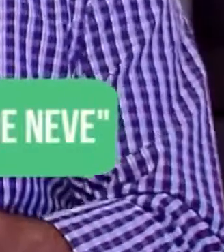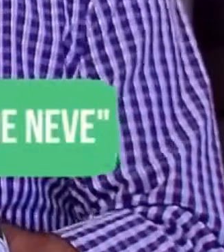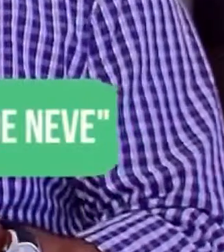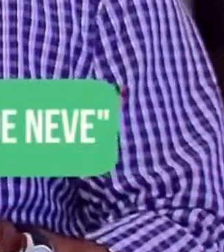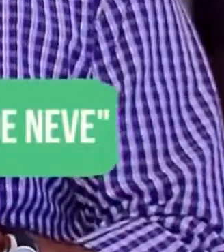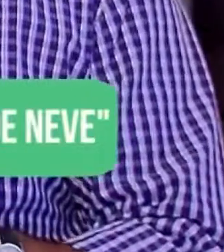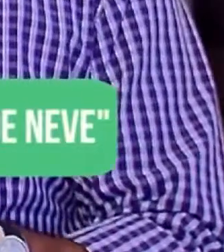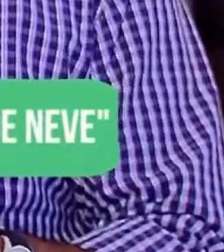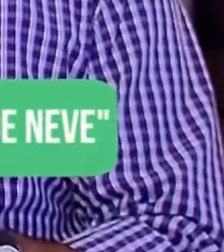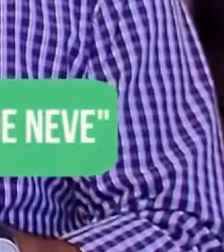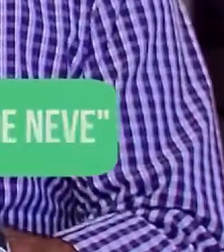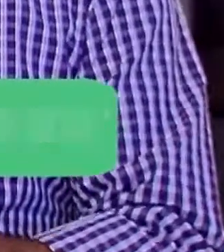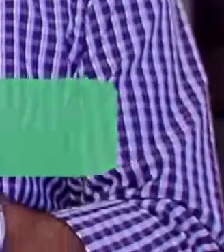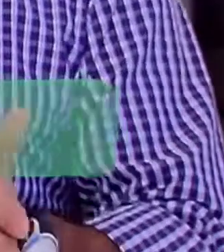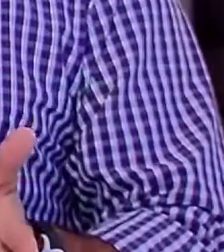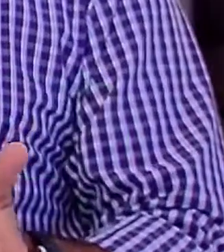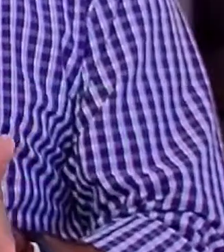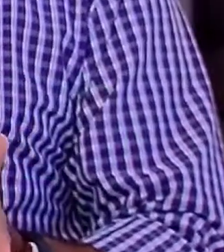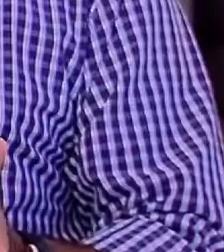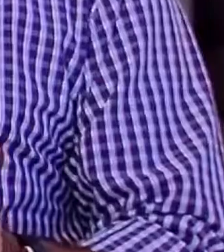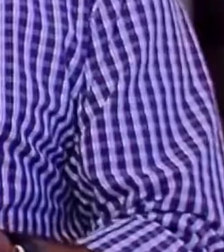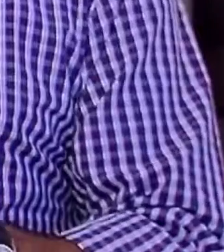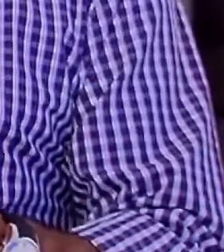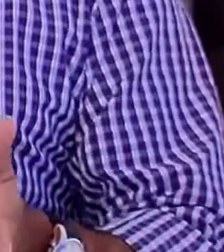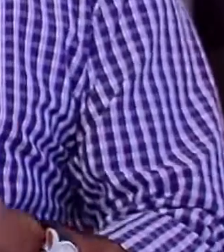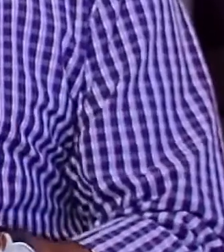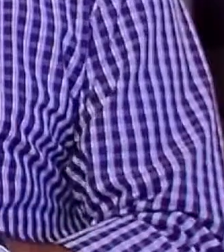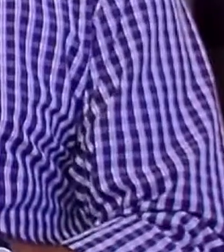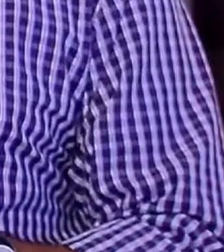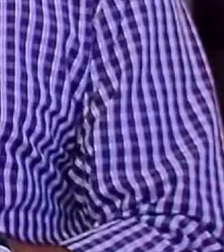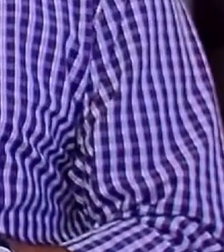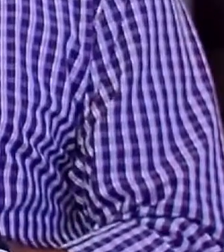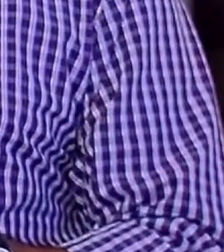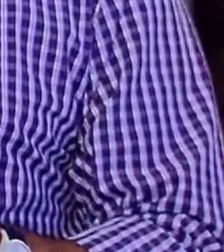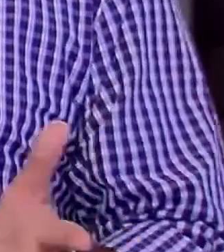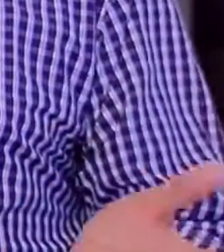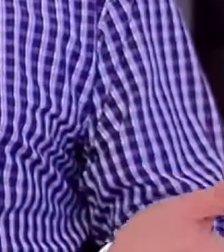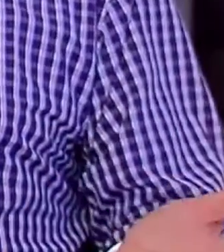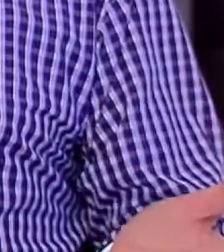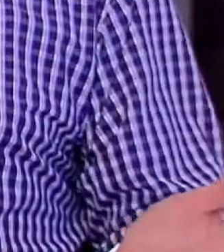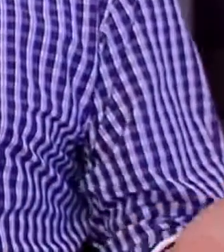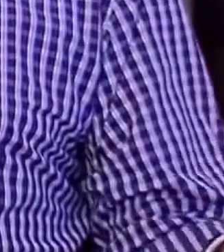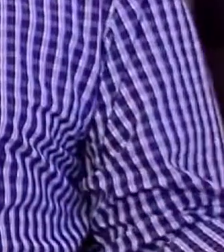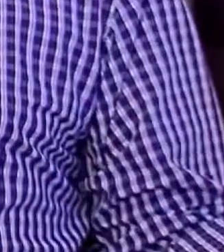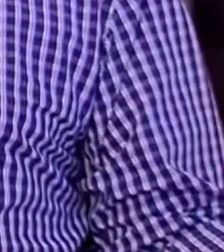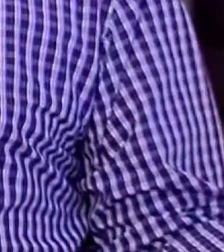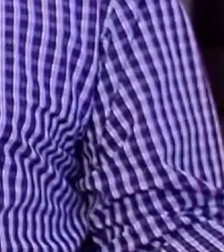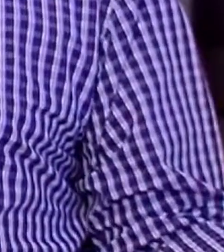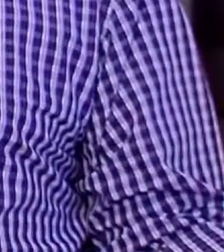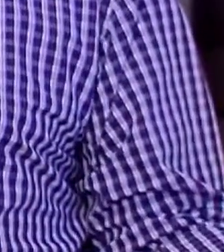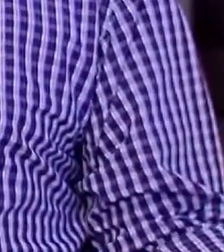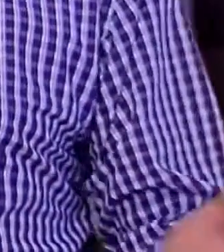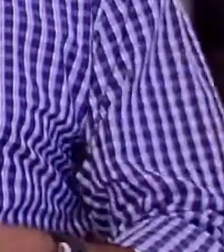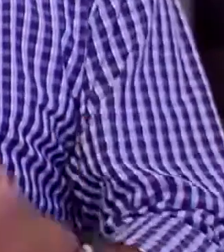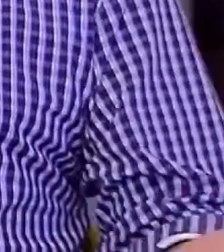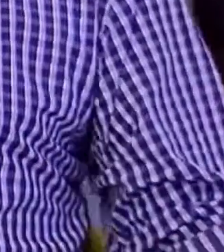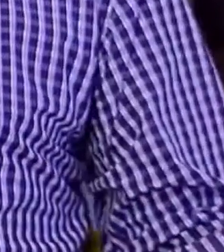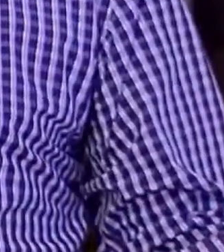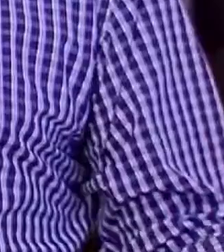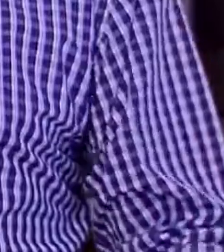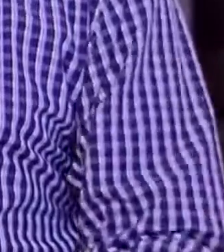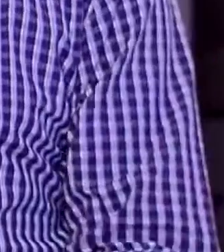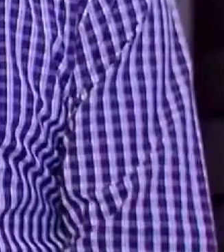Agora você pode me ajudar também? Senão você não recebe. E aí é a propor. Aí se o banco não topar, aí o que resta para a pessoa